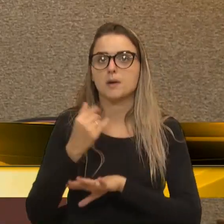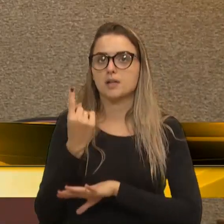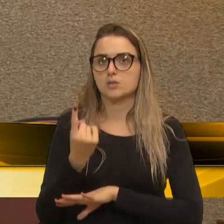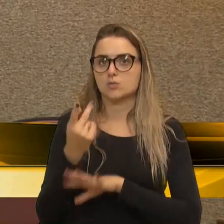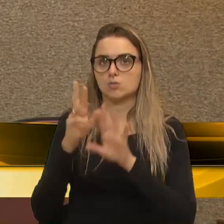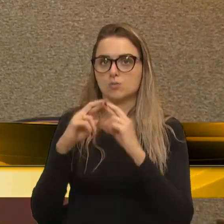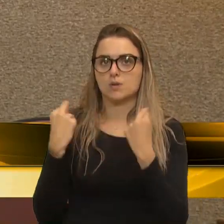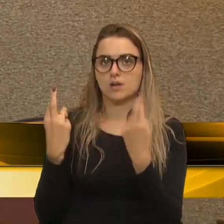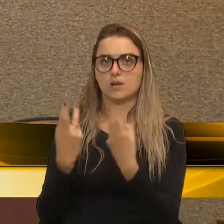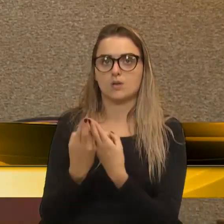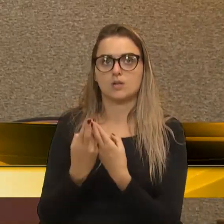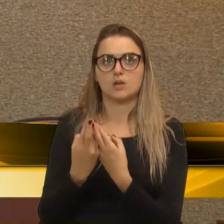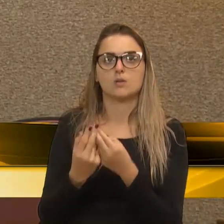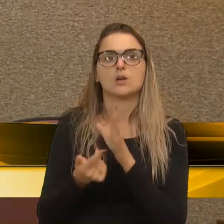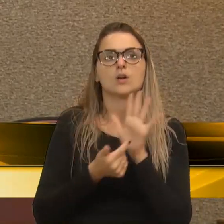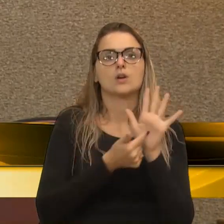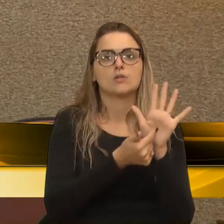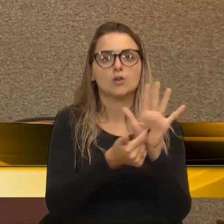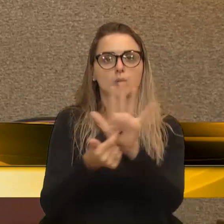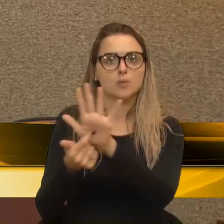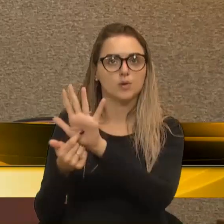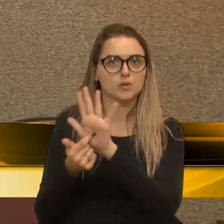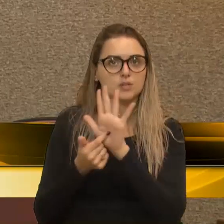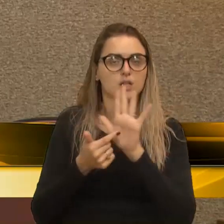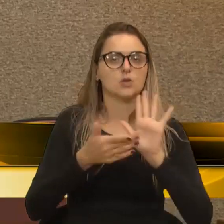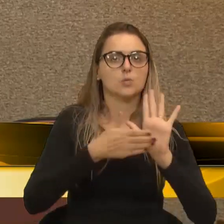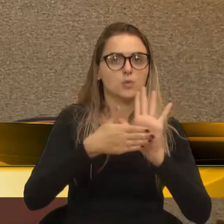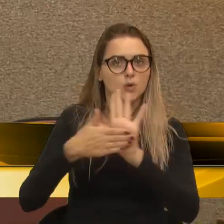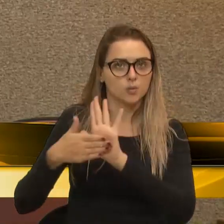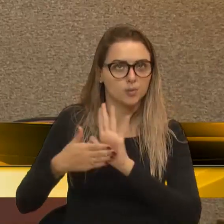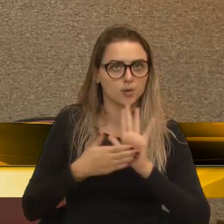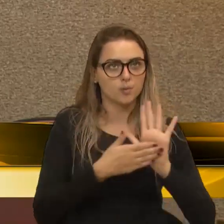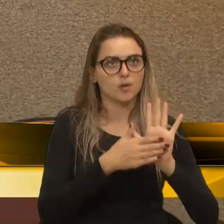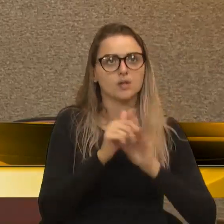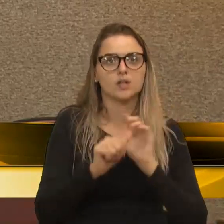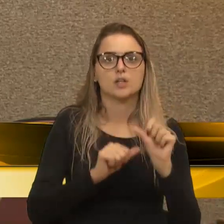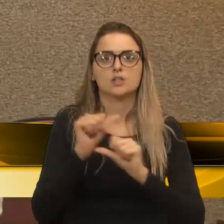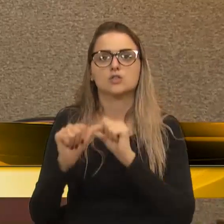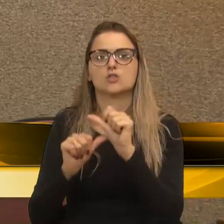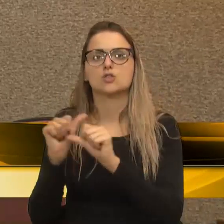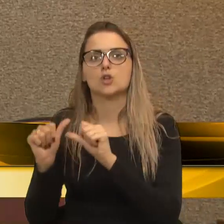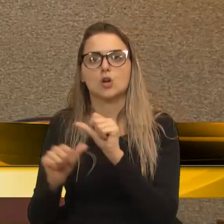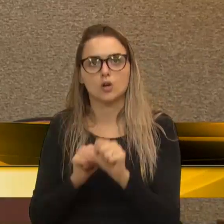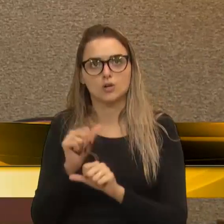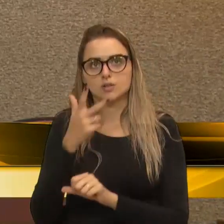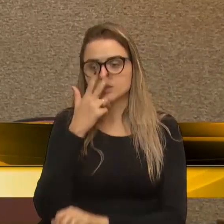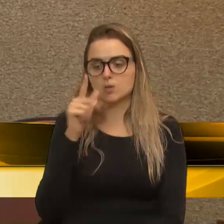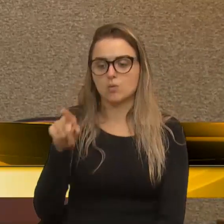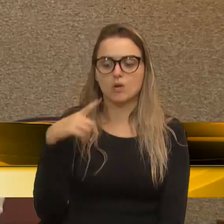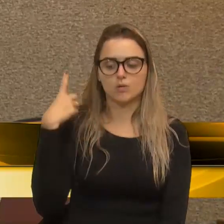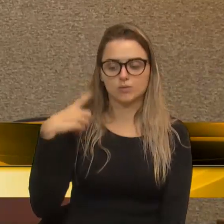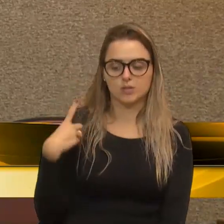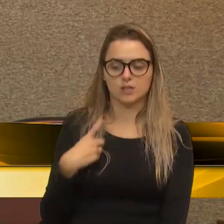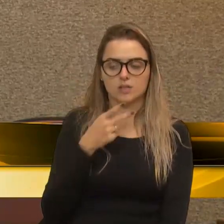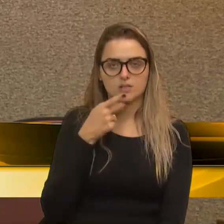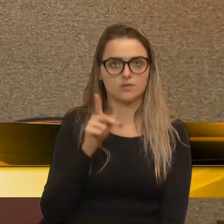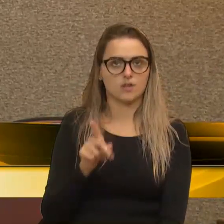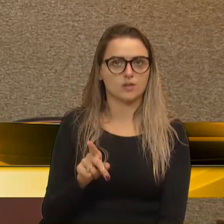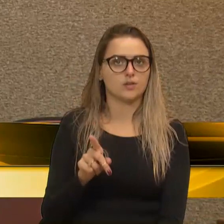pública, foram apresentadas uma série de propostas de alteração, no caso que a vereadora Denise aqui